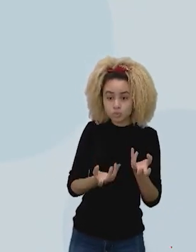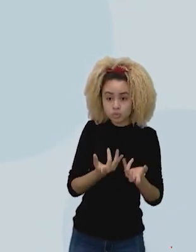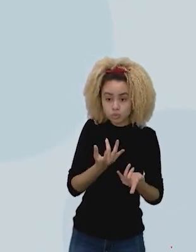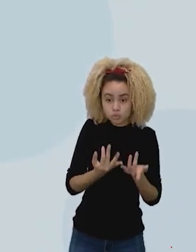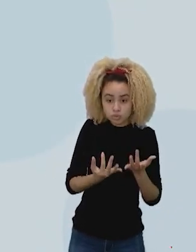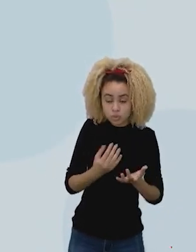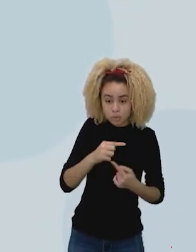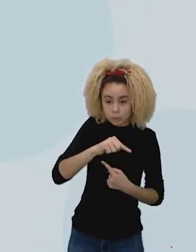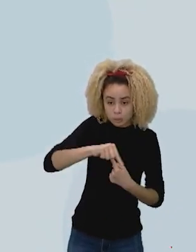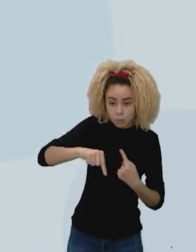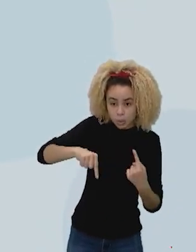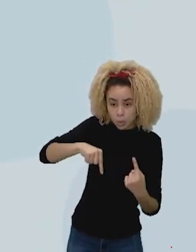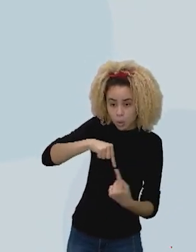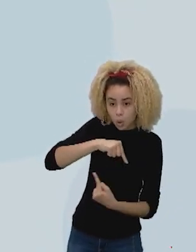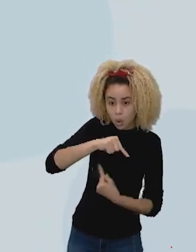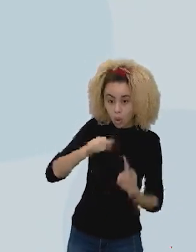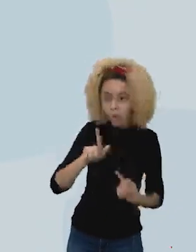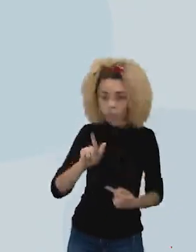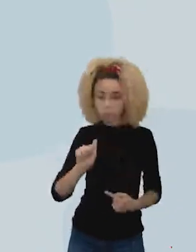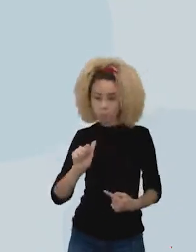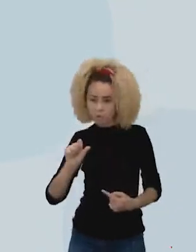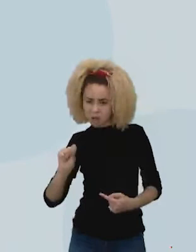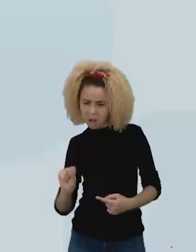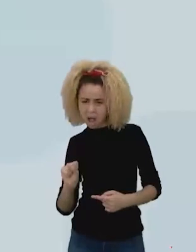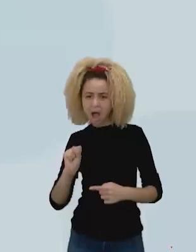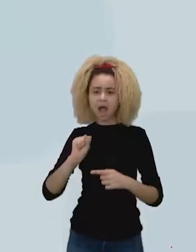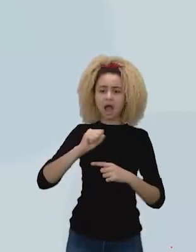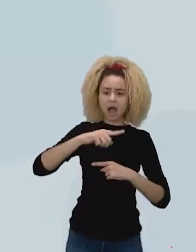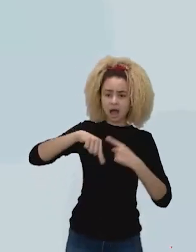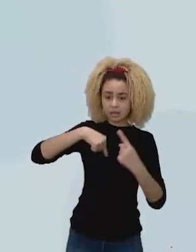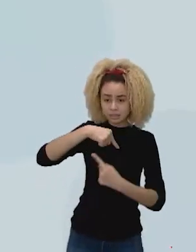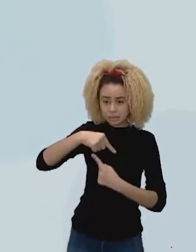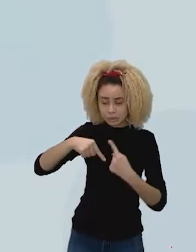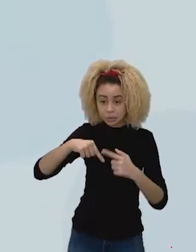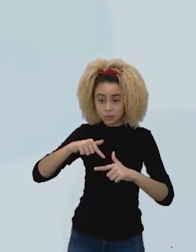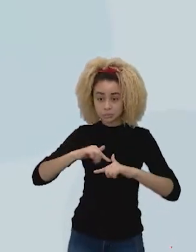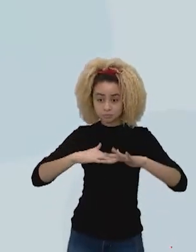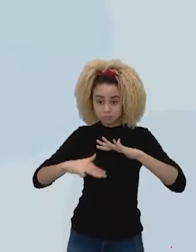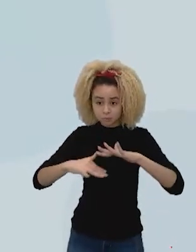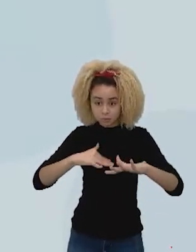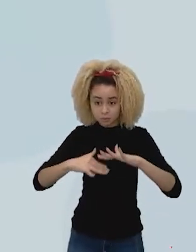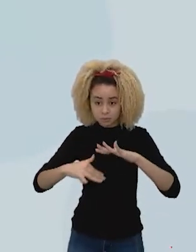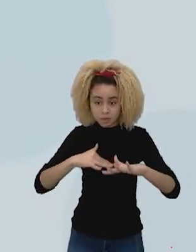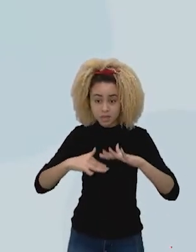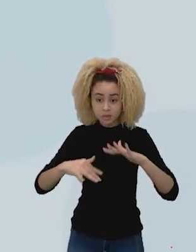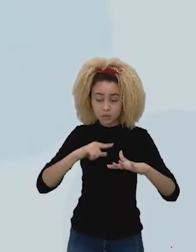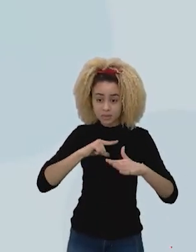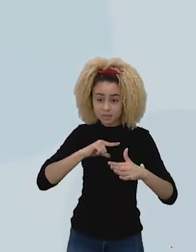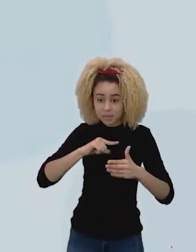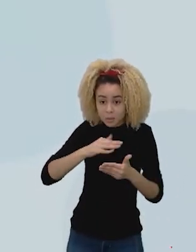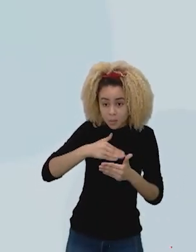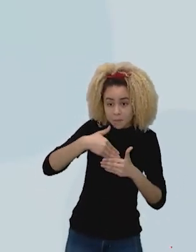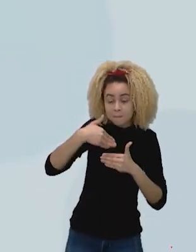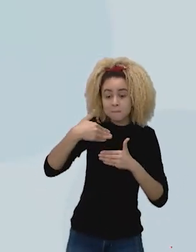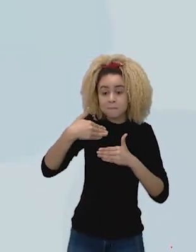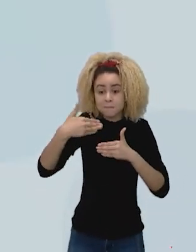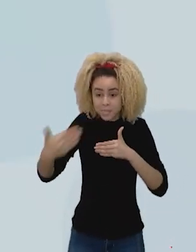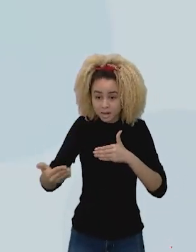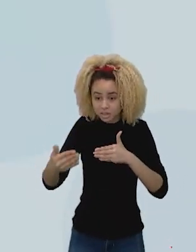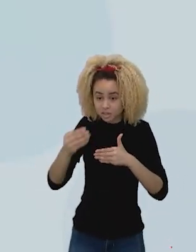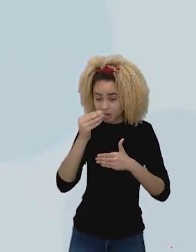ali um gás, um sistema, um combustível em trabalho e tem uma parte que é